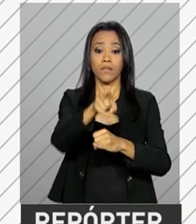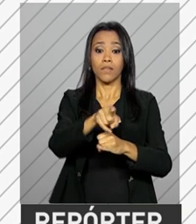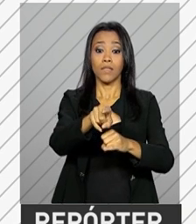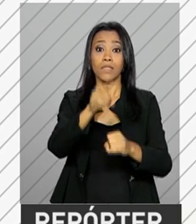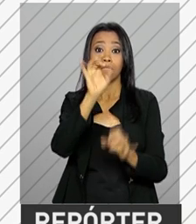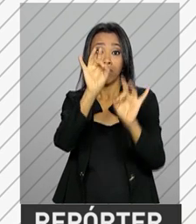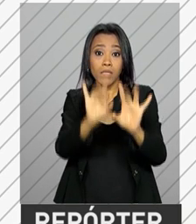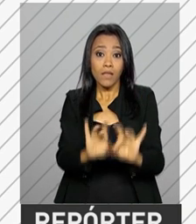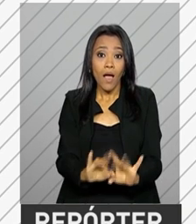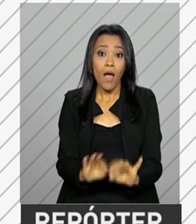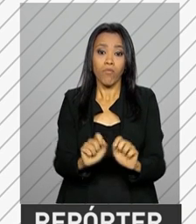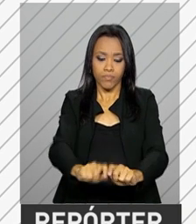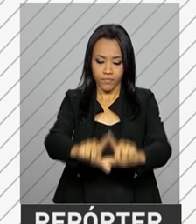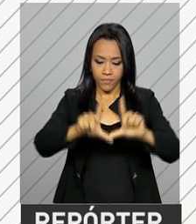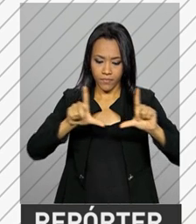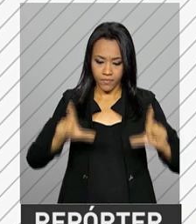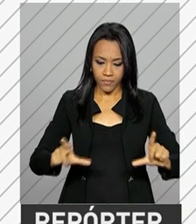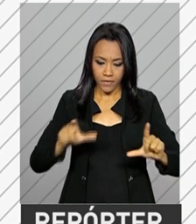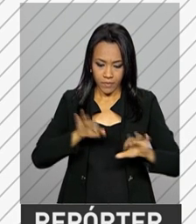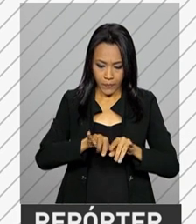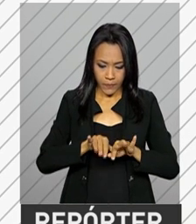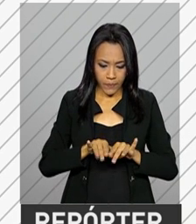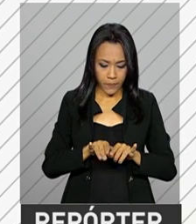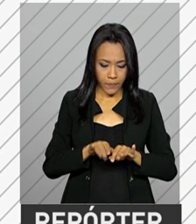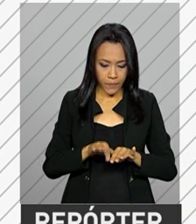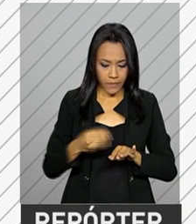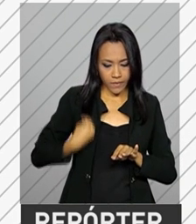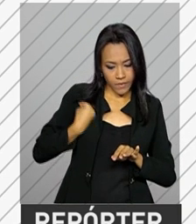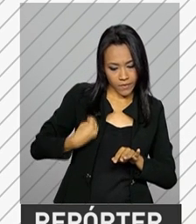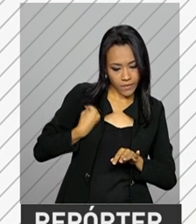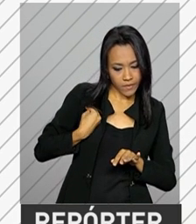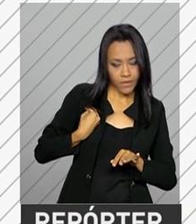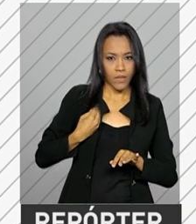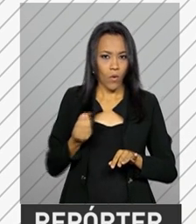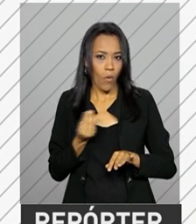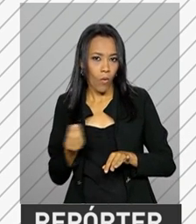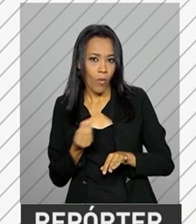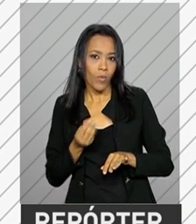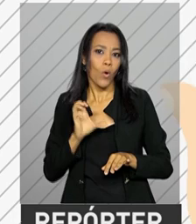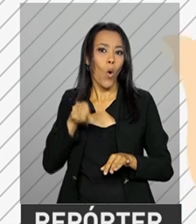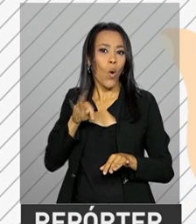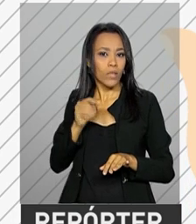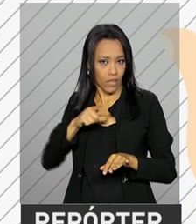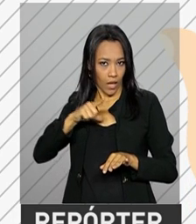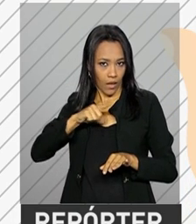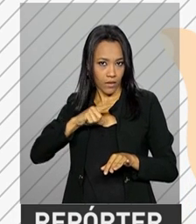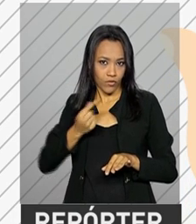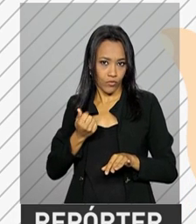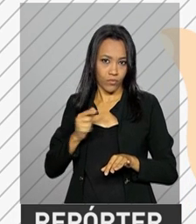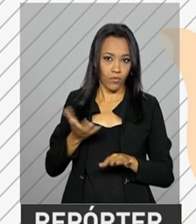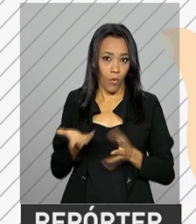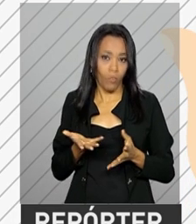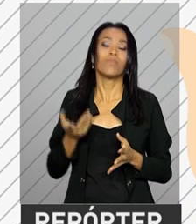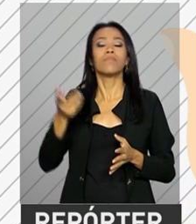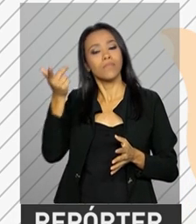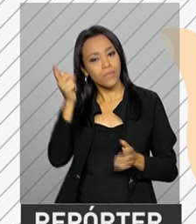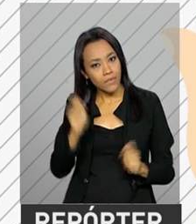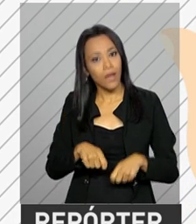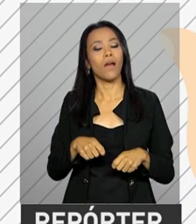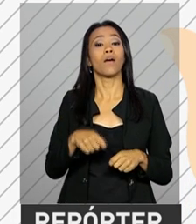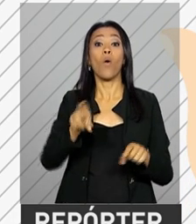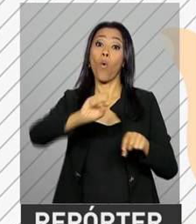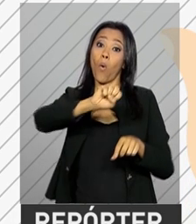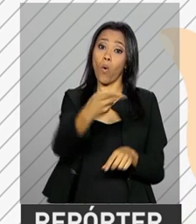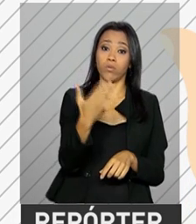para isso Onde é possível consultar pela internet a existência e o saldo das contas inativas também é possível ser atendido pelo